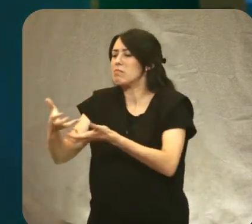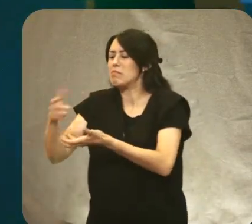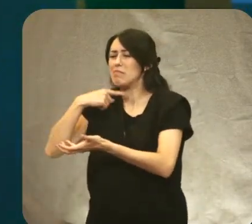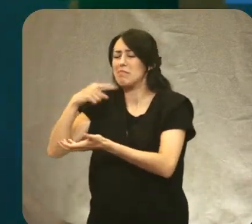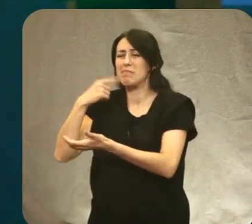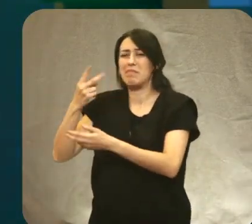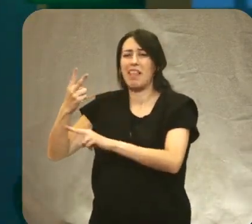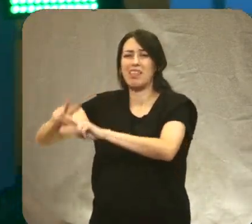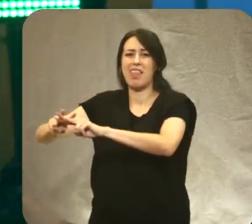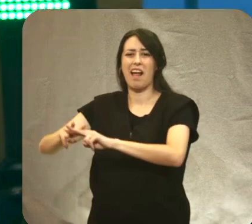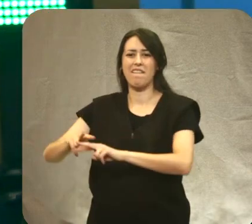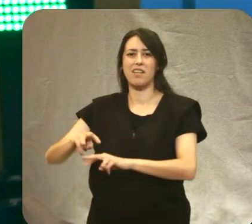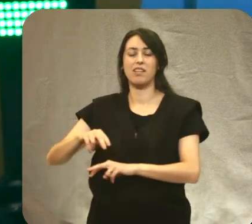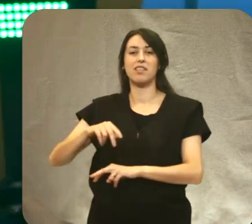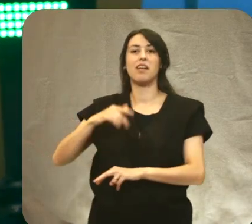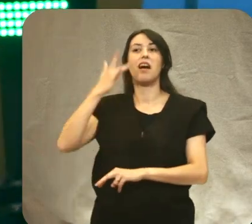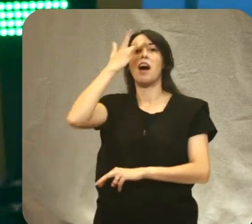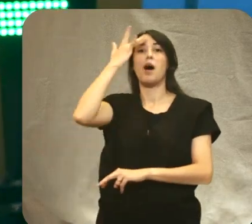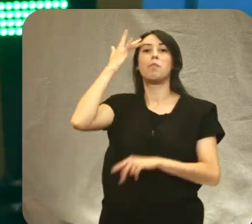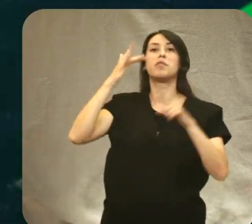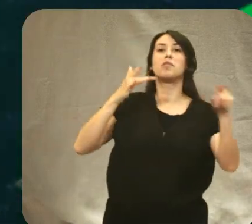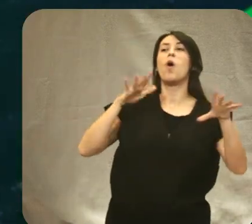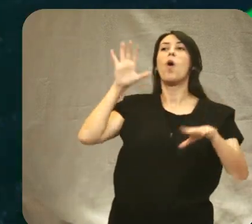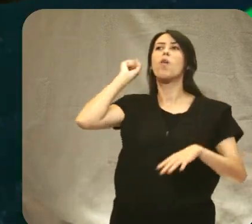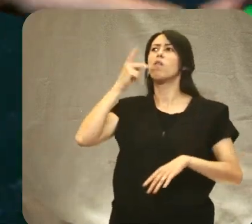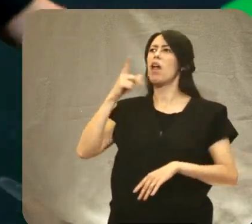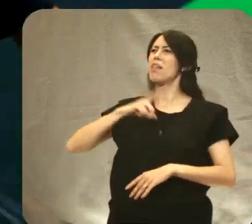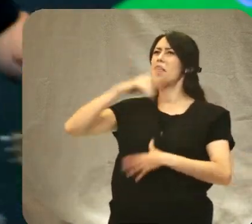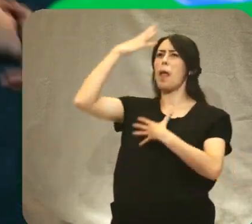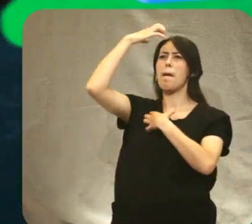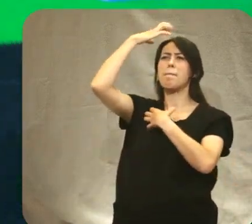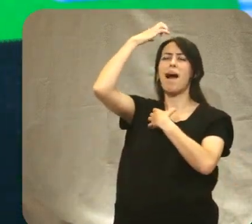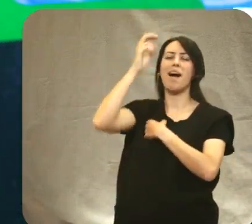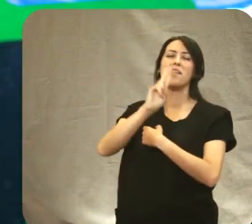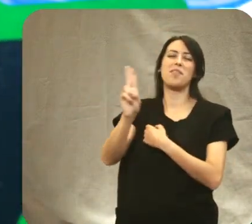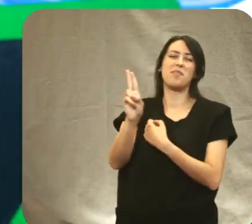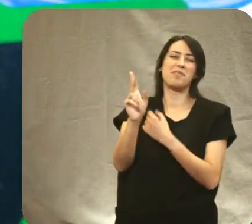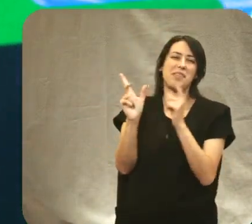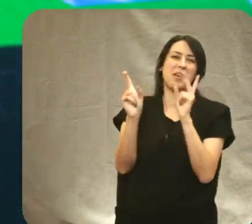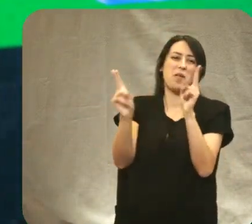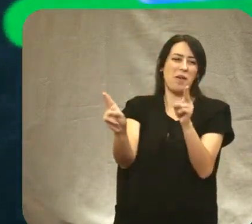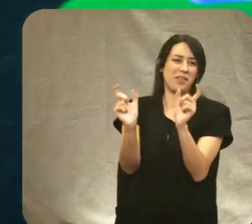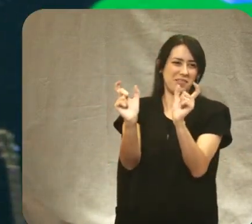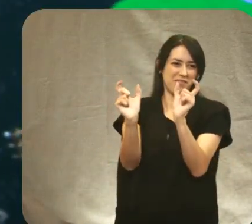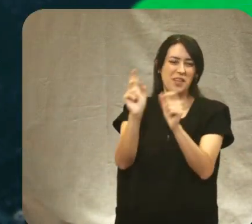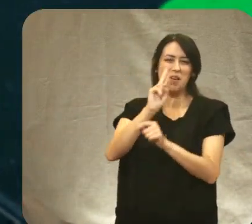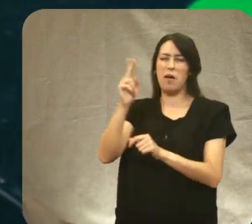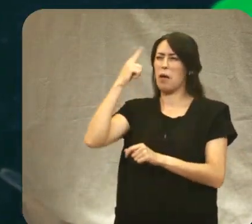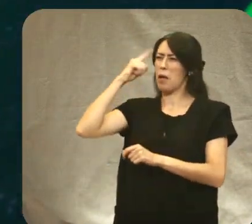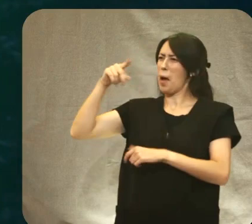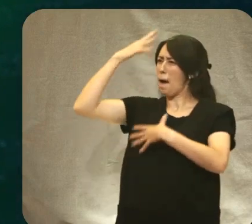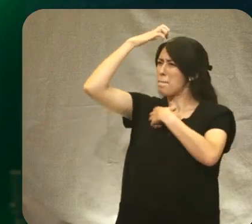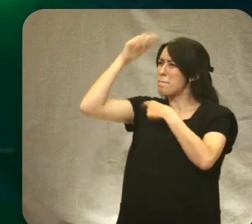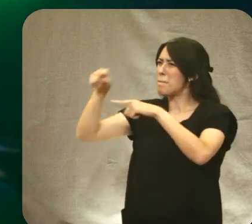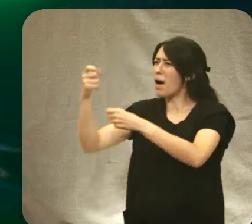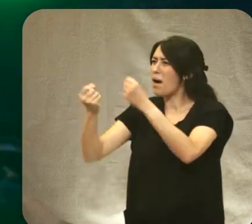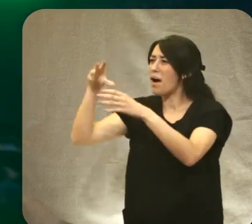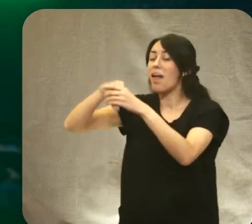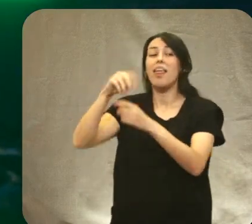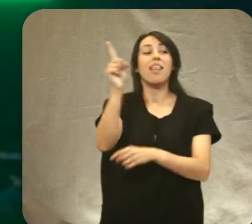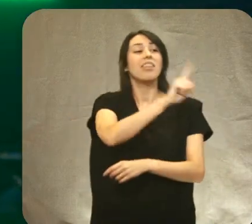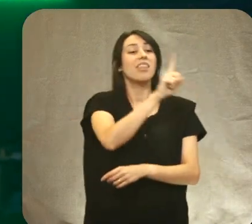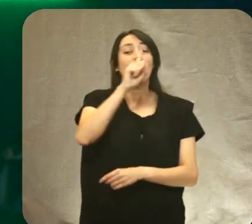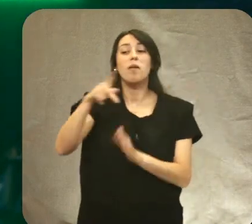tem um macaco no porta-mala. Ela e o Benny começaram a gritar: ai, tem um macaco. E eu tentando explicar: não, é uma ferramenta.